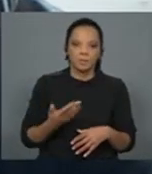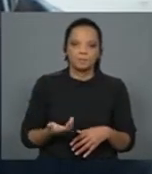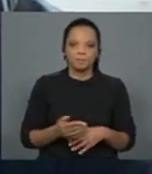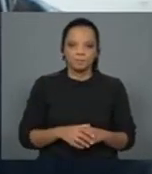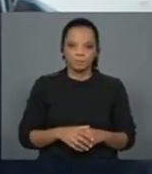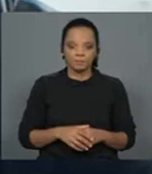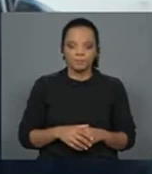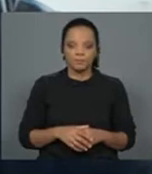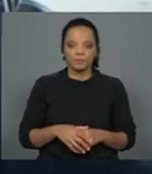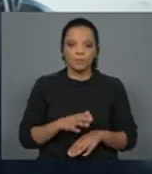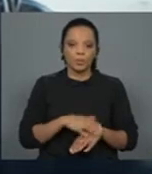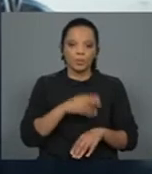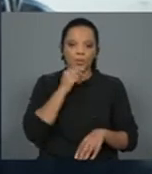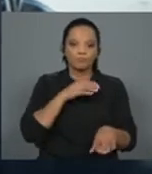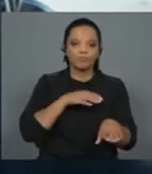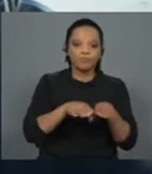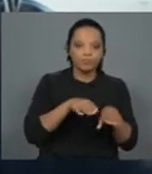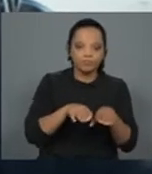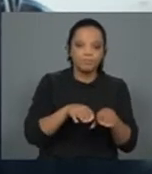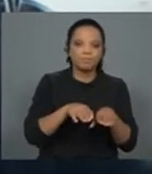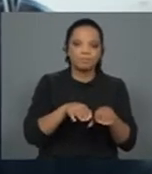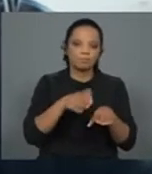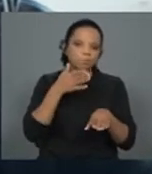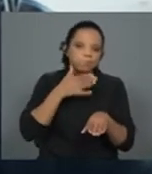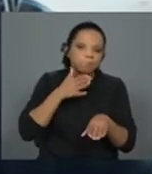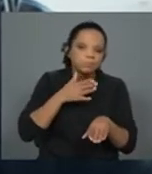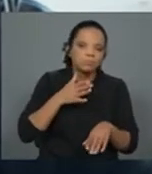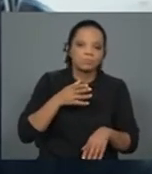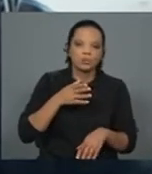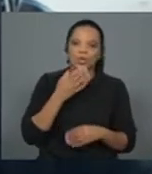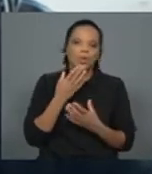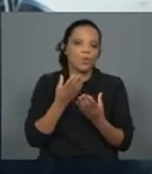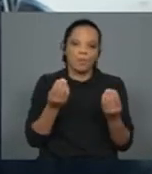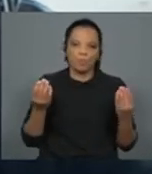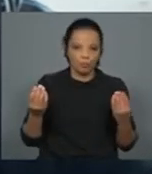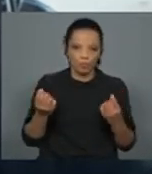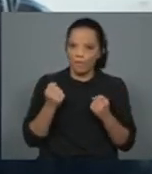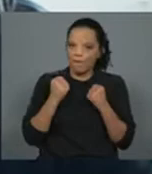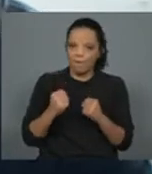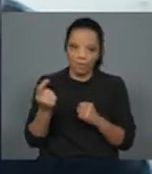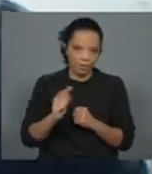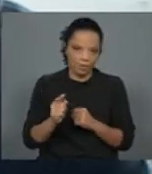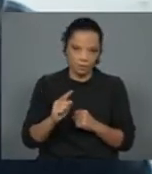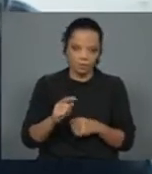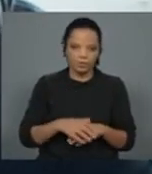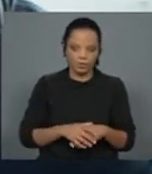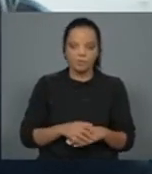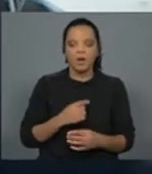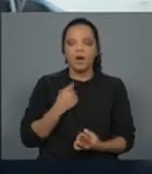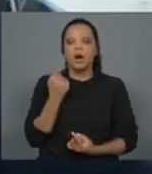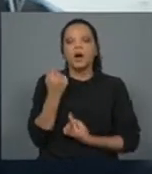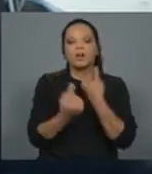e como a nossa sismicidade é moderada, nós não temos assim tantos sismos fortes, portanto, temos de vez em